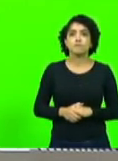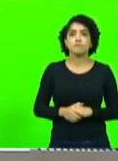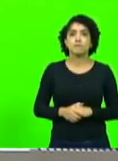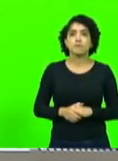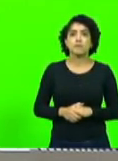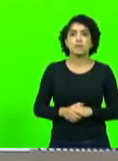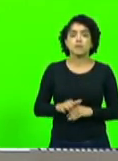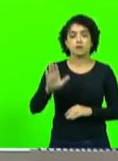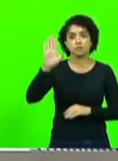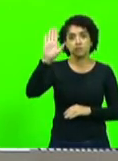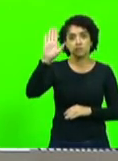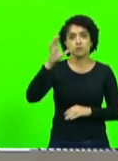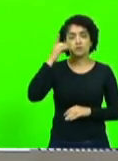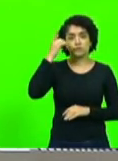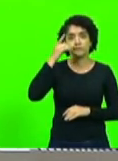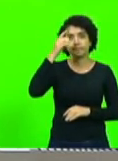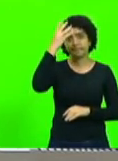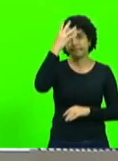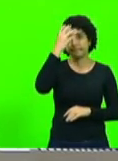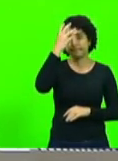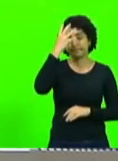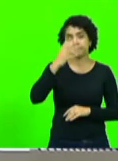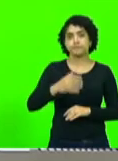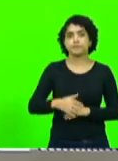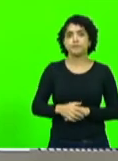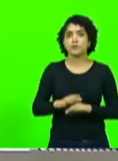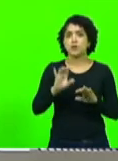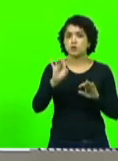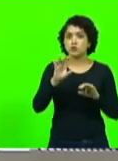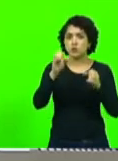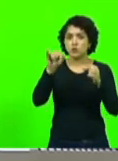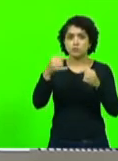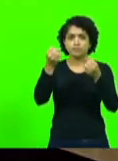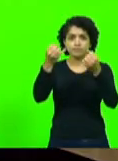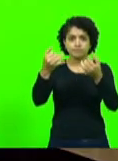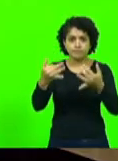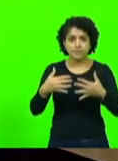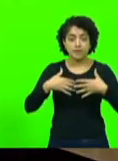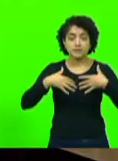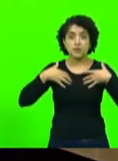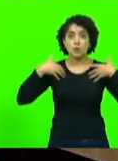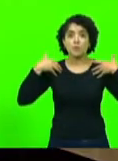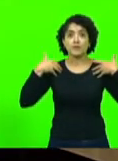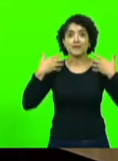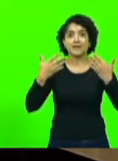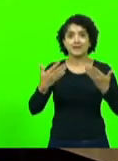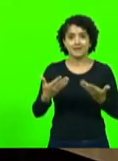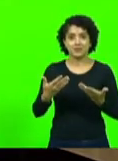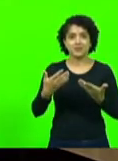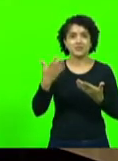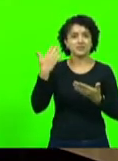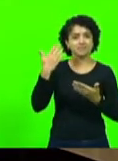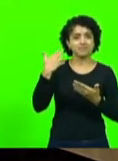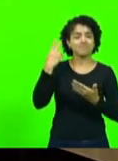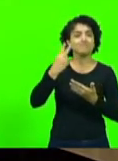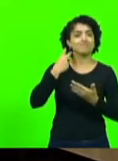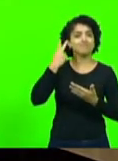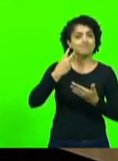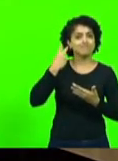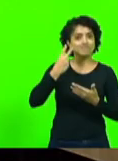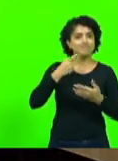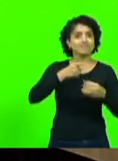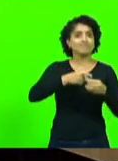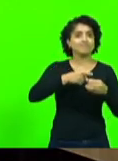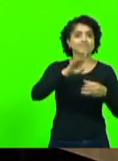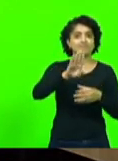Com a palavra, deputado Ismael dos Santos. Apenas justificar essa homenagem, eu era vereador na cidade de Blumenau